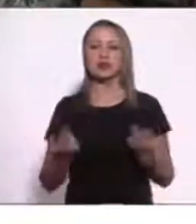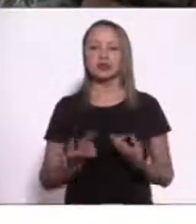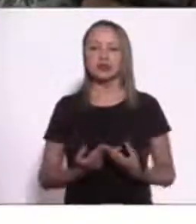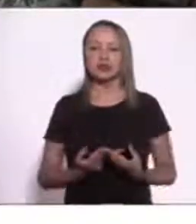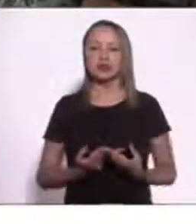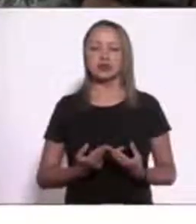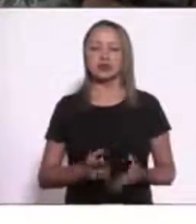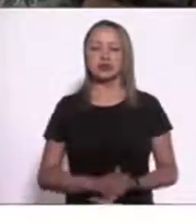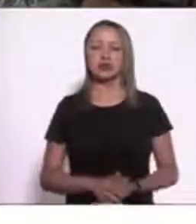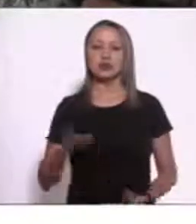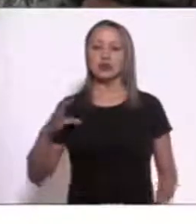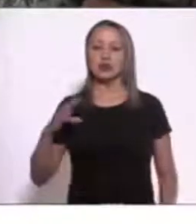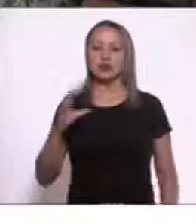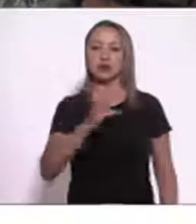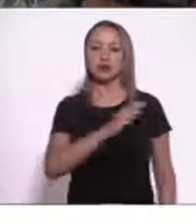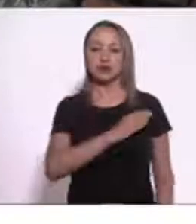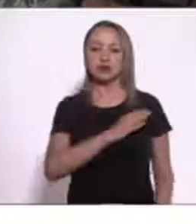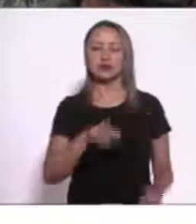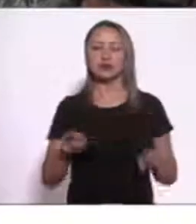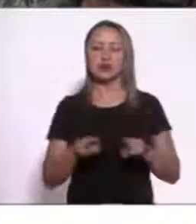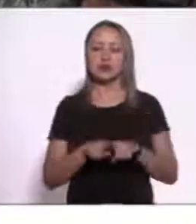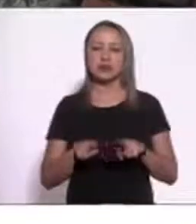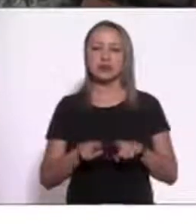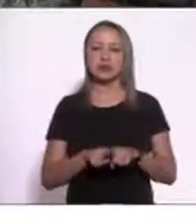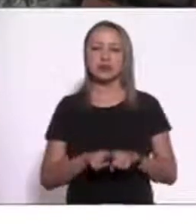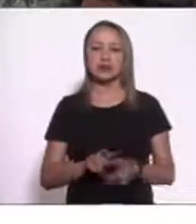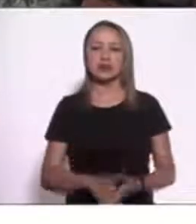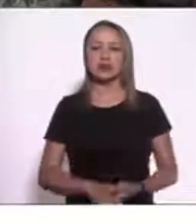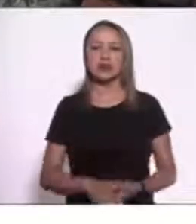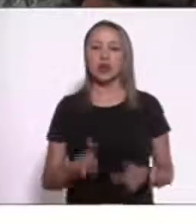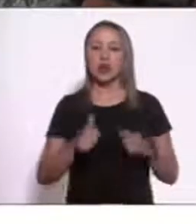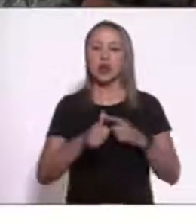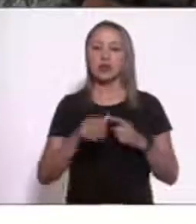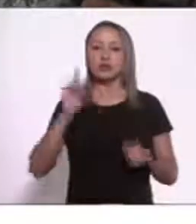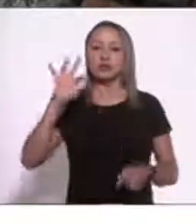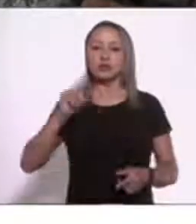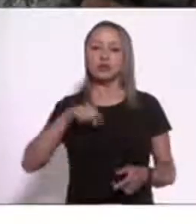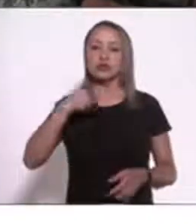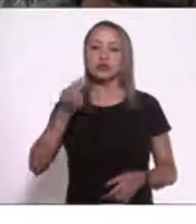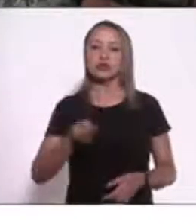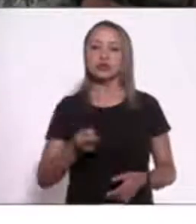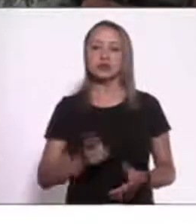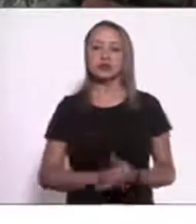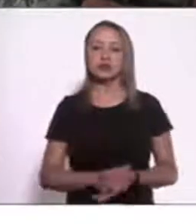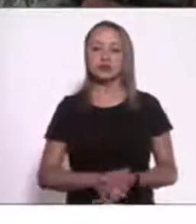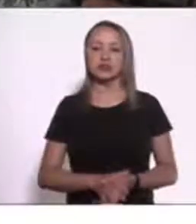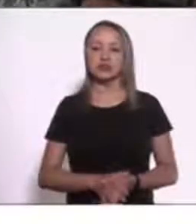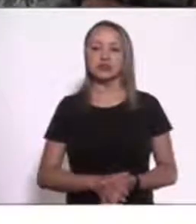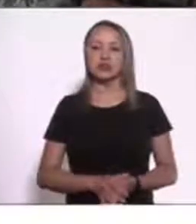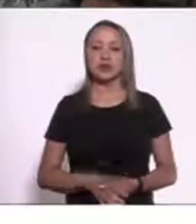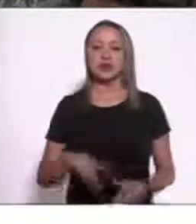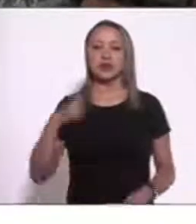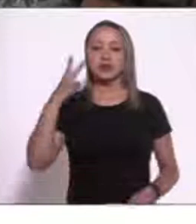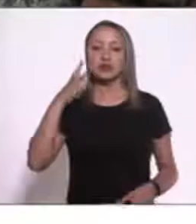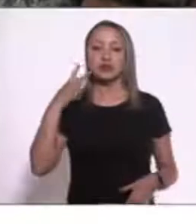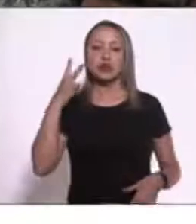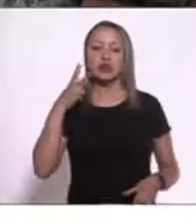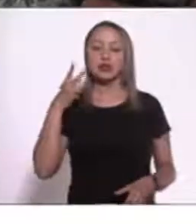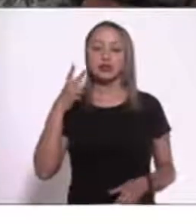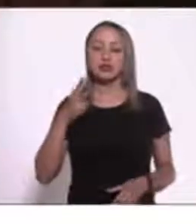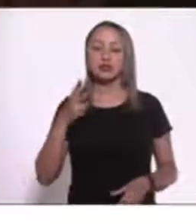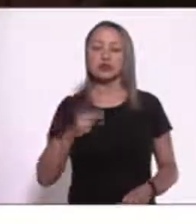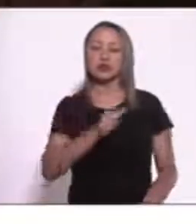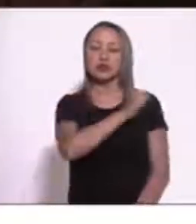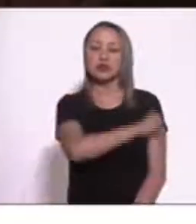de comissões ou nos seus gabinetes. Um dia depois da Câmara de Vereadores do município do Rio de